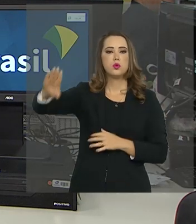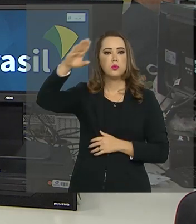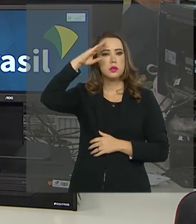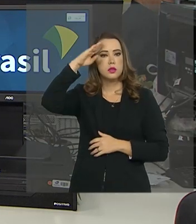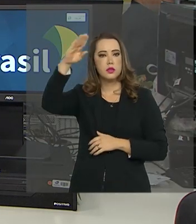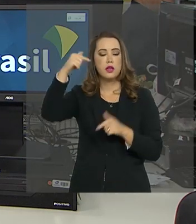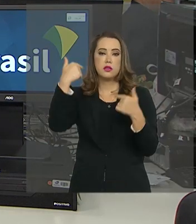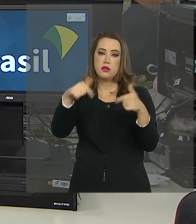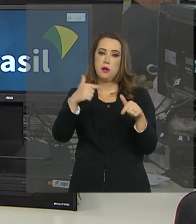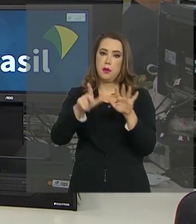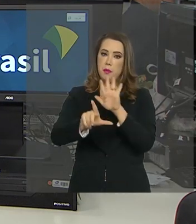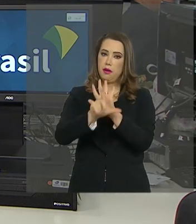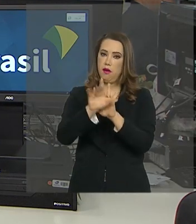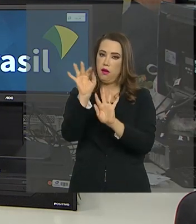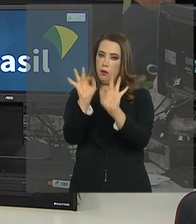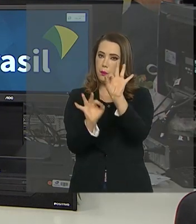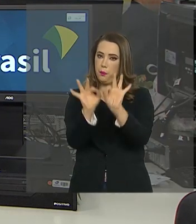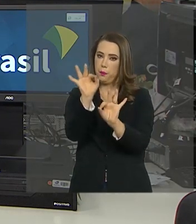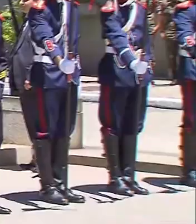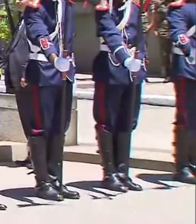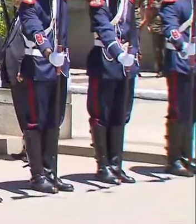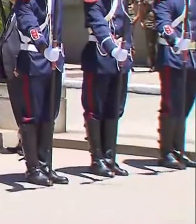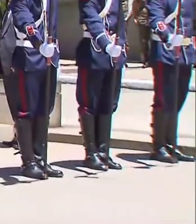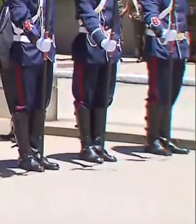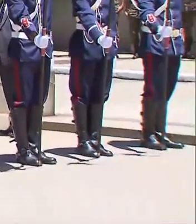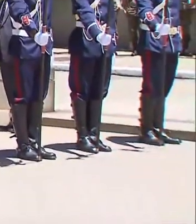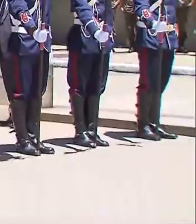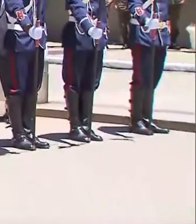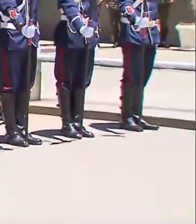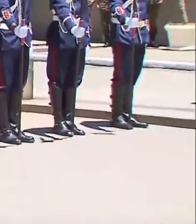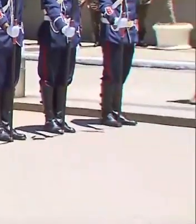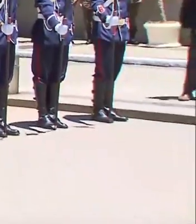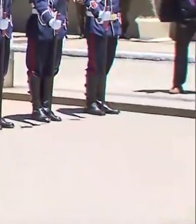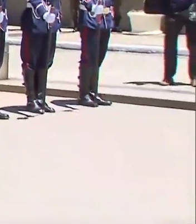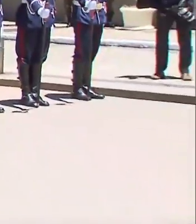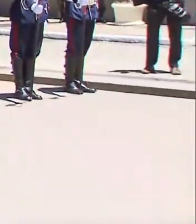em operações de garantia da lei e da ordem.